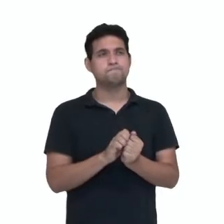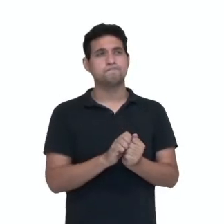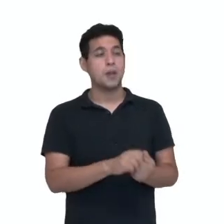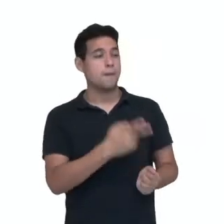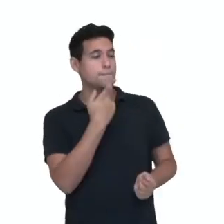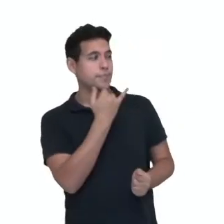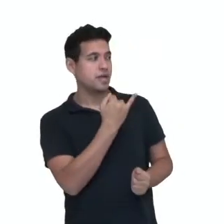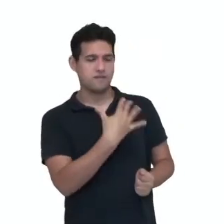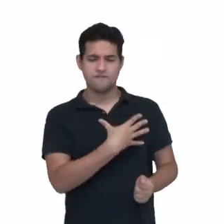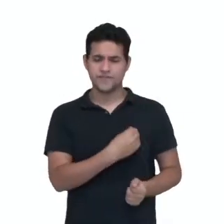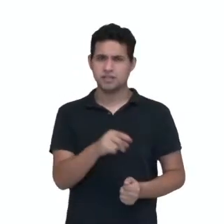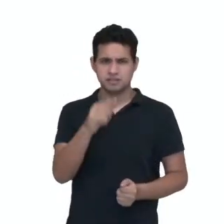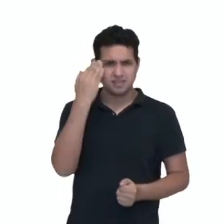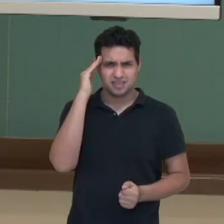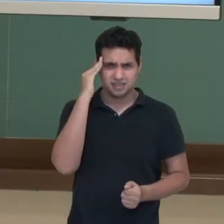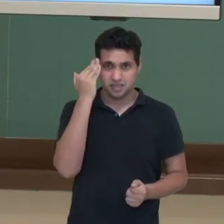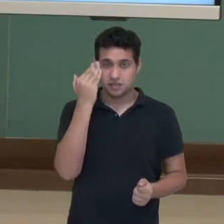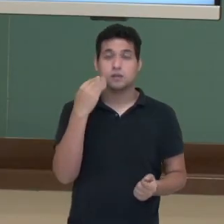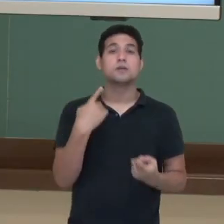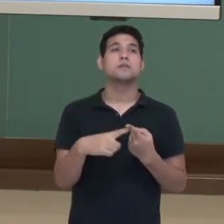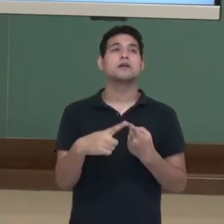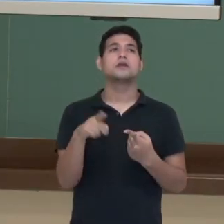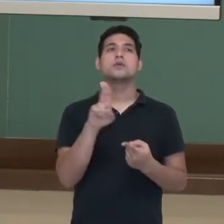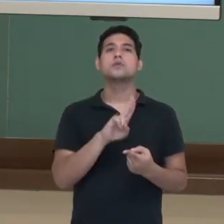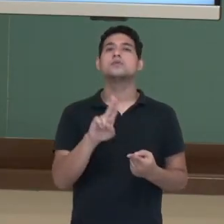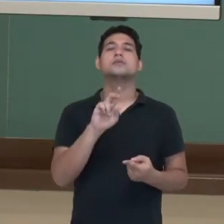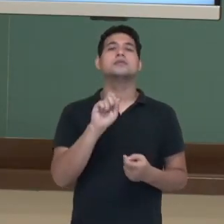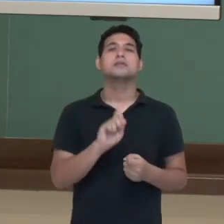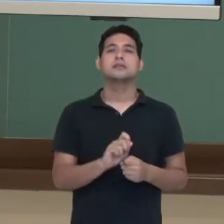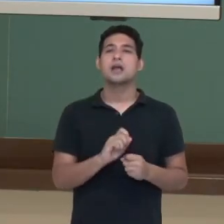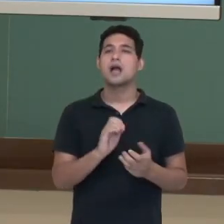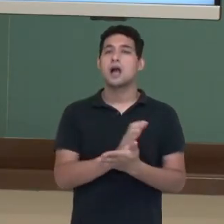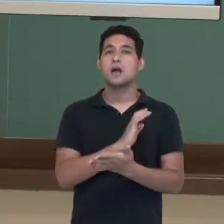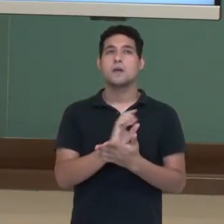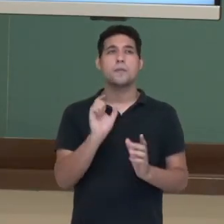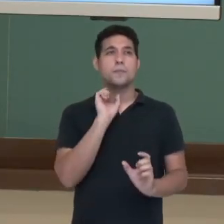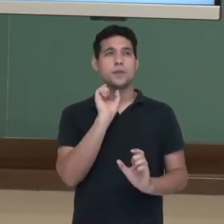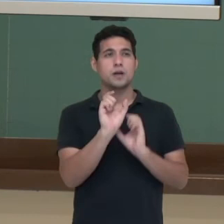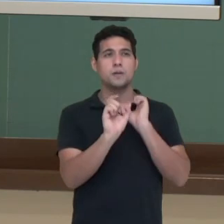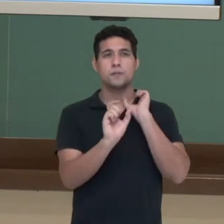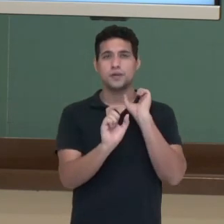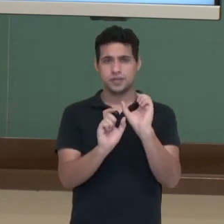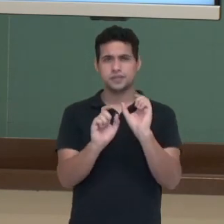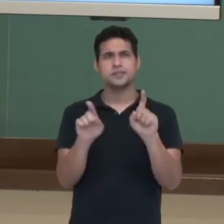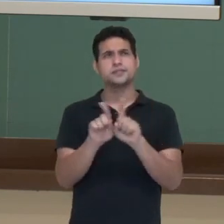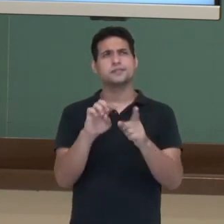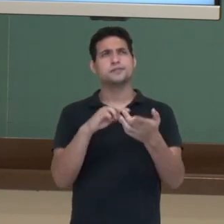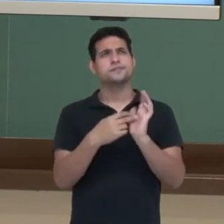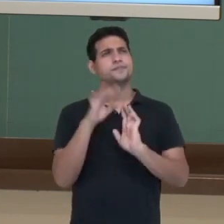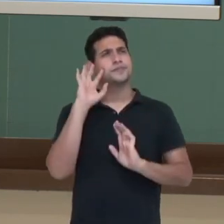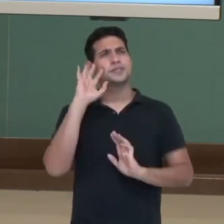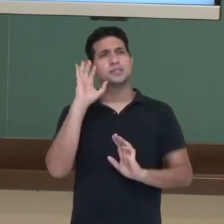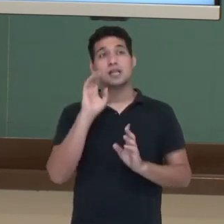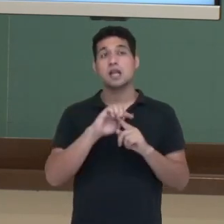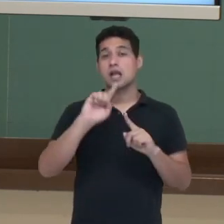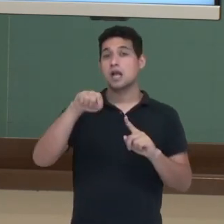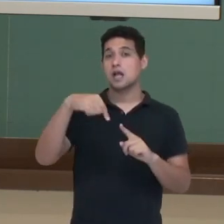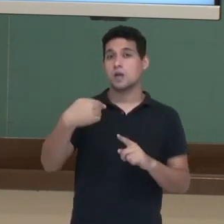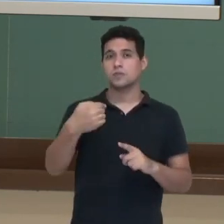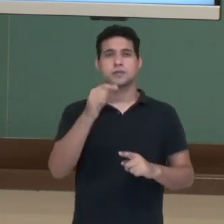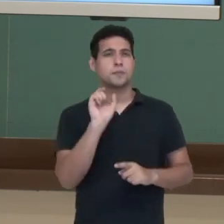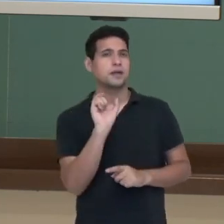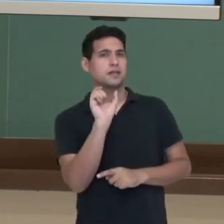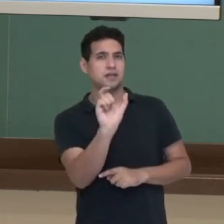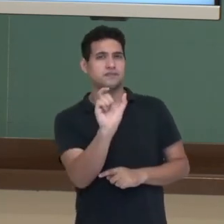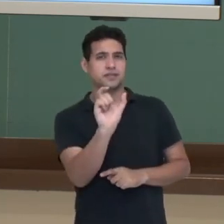hijos. Entenderam? Devido a um choque fonético, tá? O que que acontece? A próxima